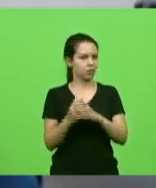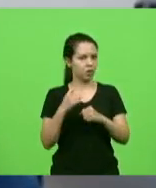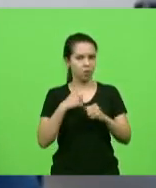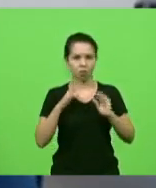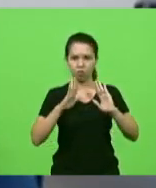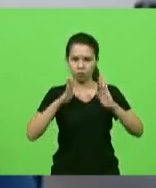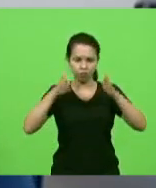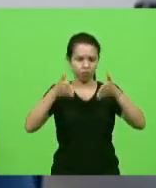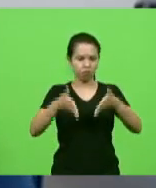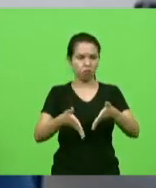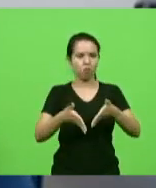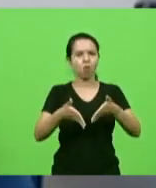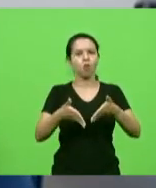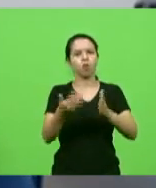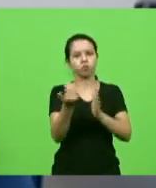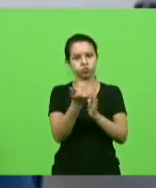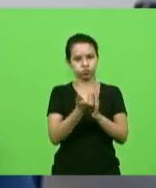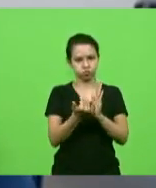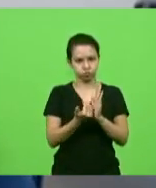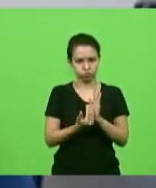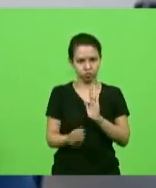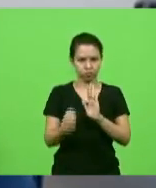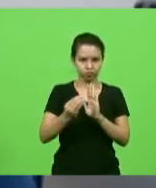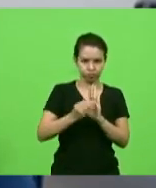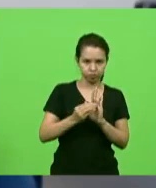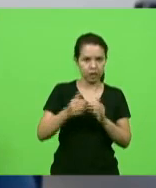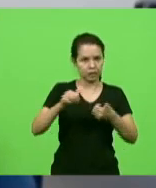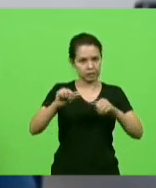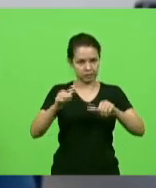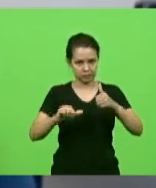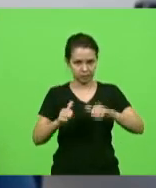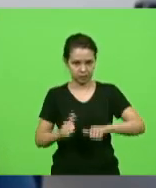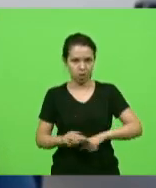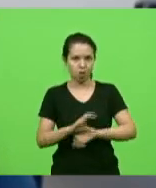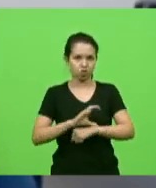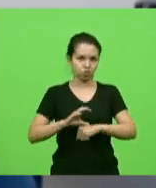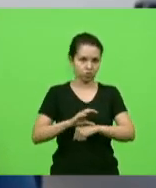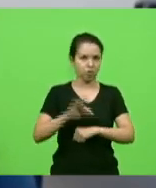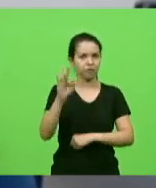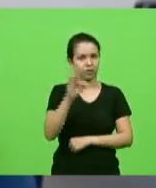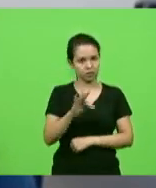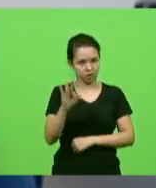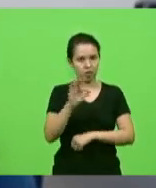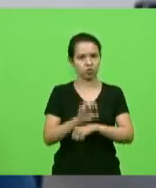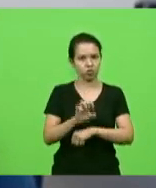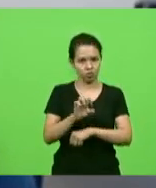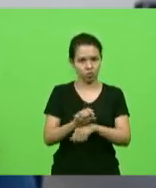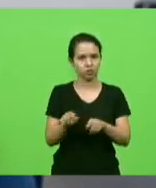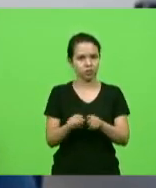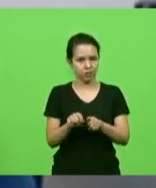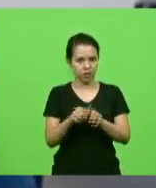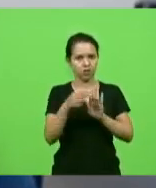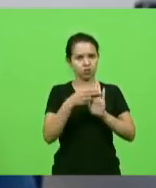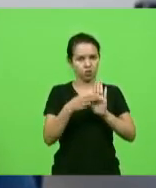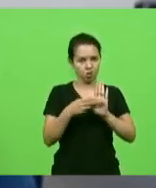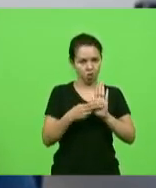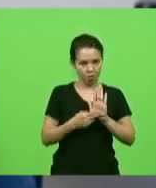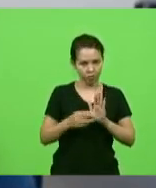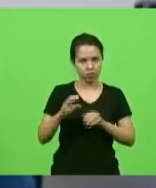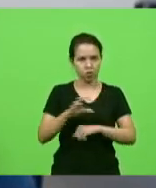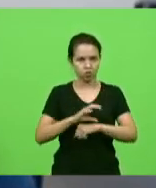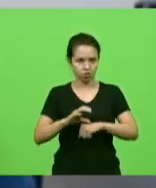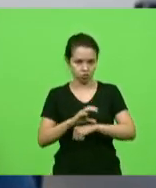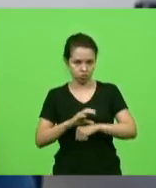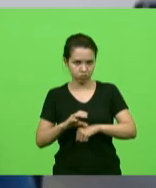nesse processo e as analisarei com base nas constituições federal e estadual das normas infraconstitucionais os